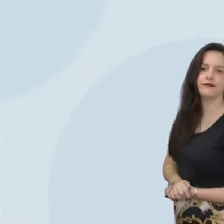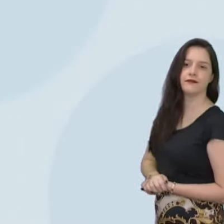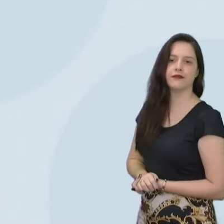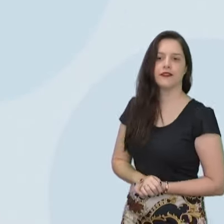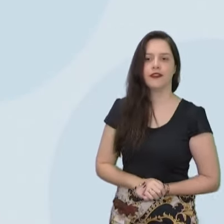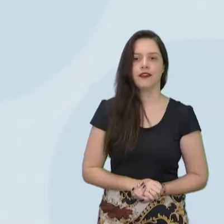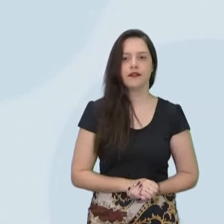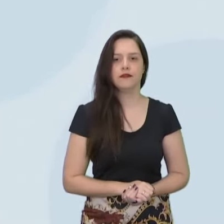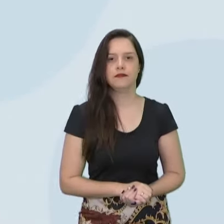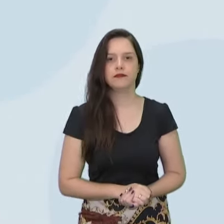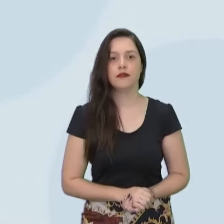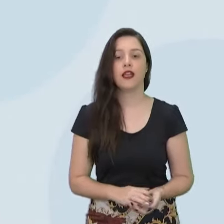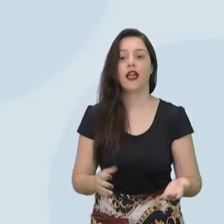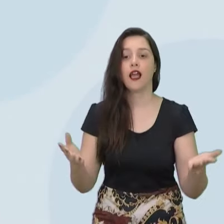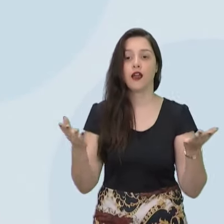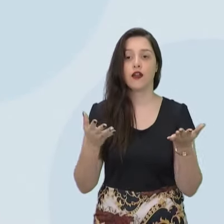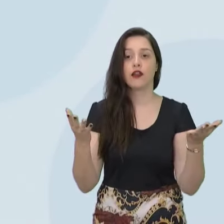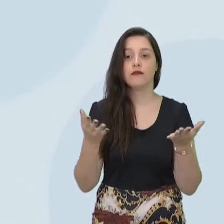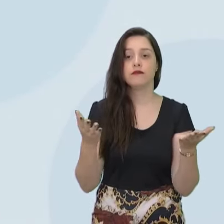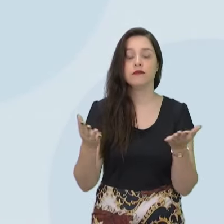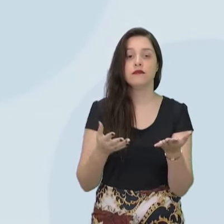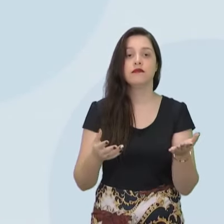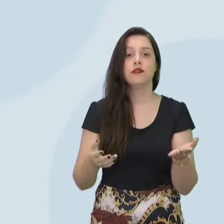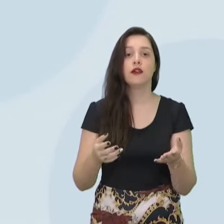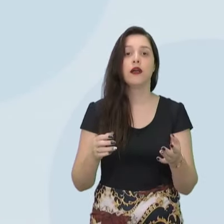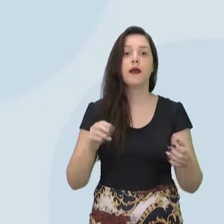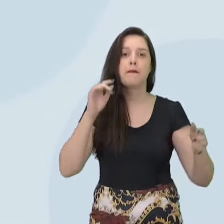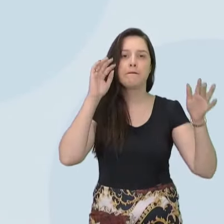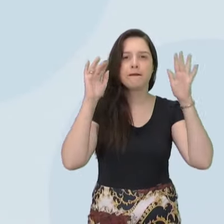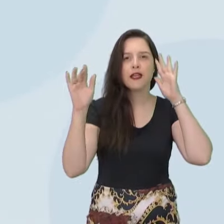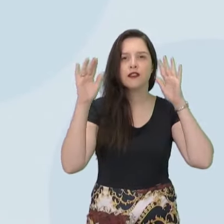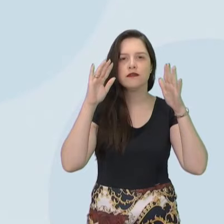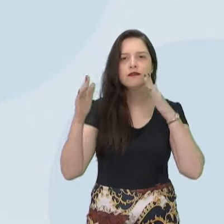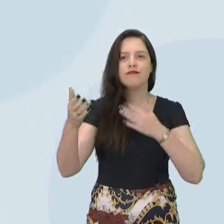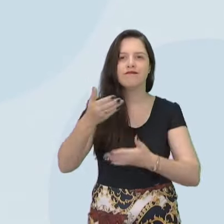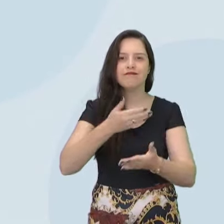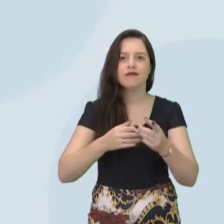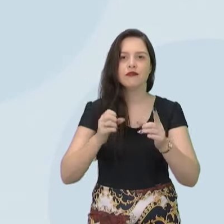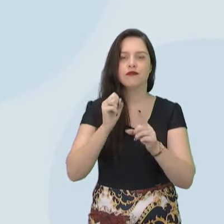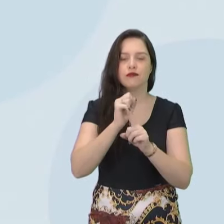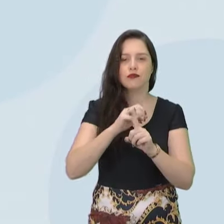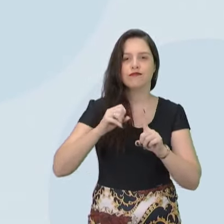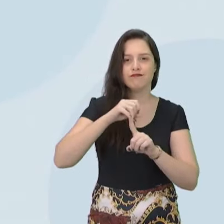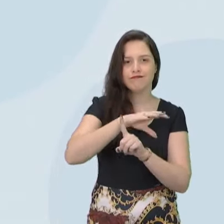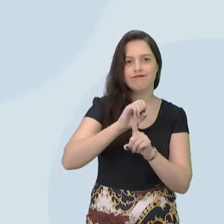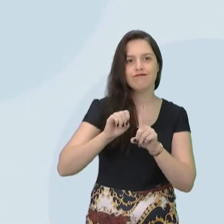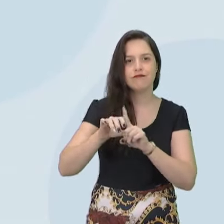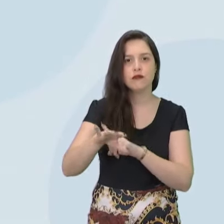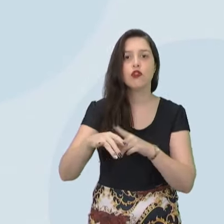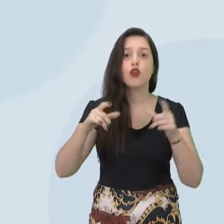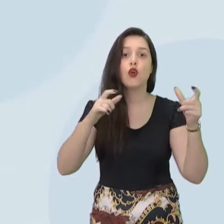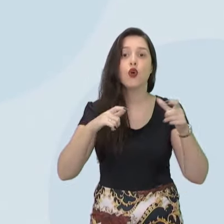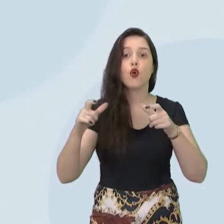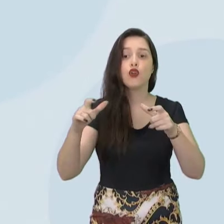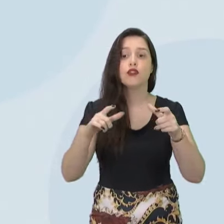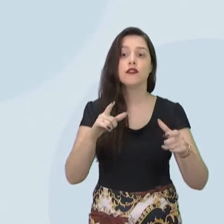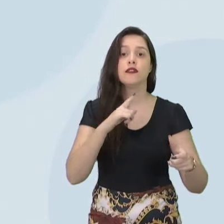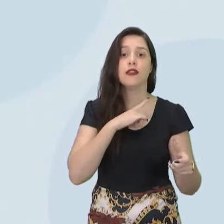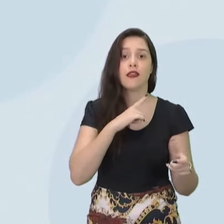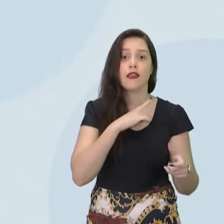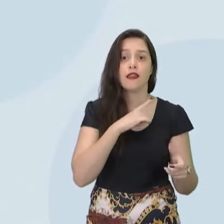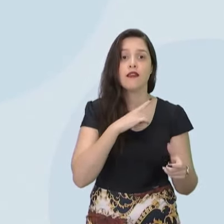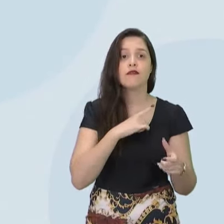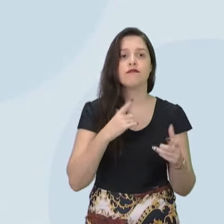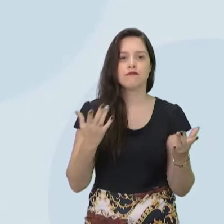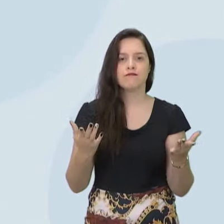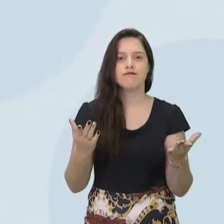aqui a mediação e intervenção sociocultural, que é o último eixo estruturante que é legal